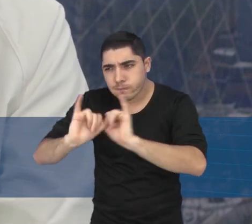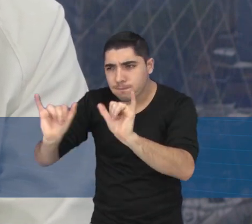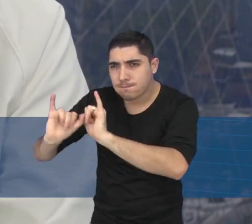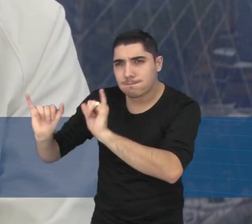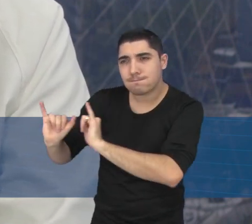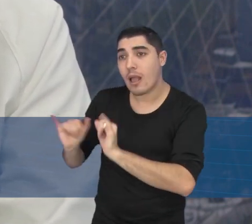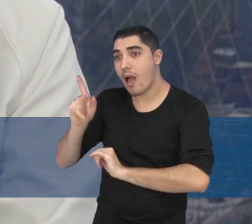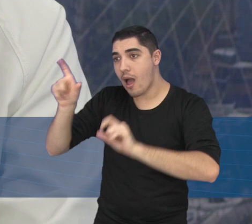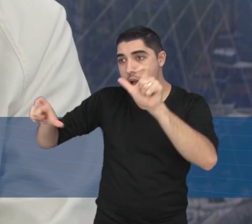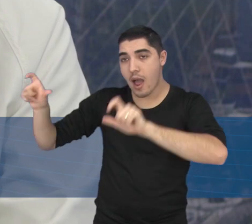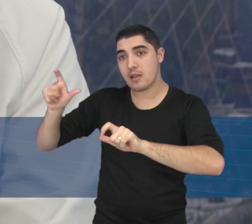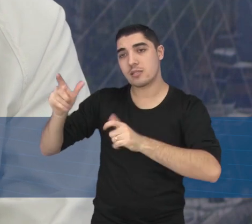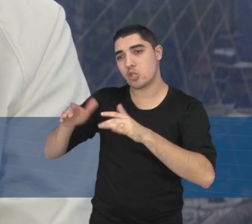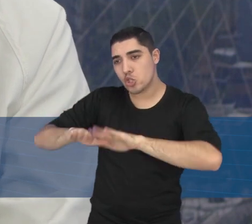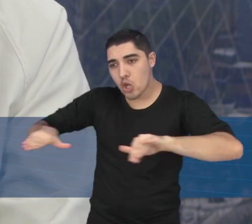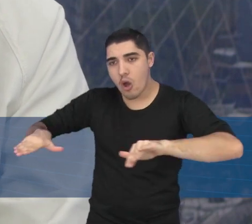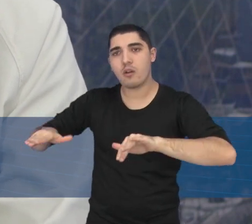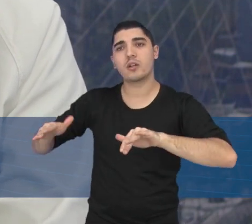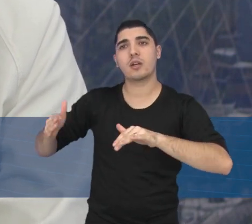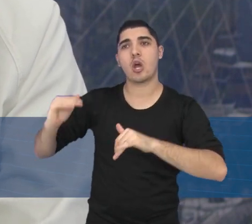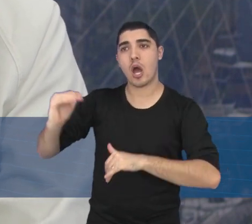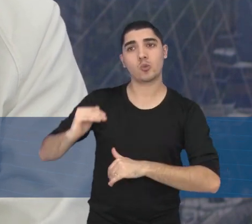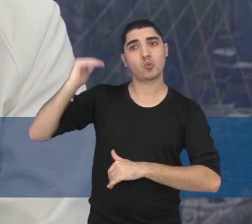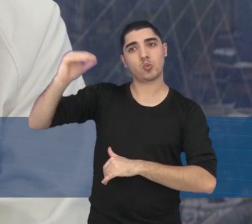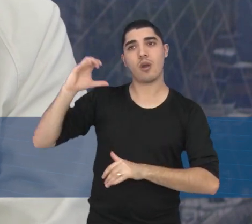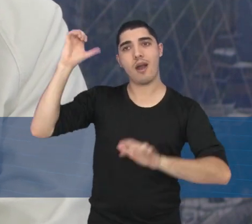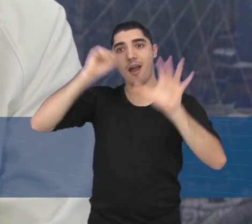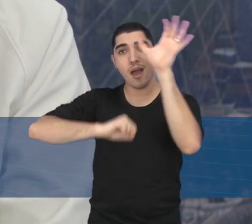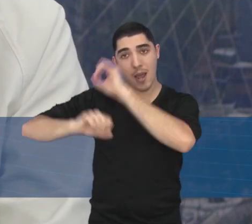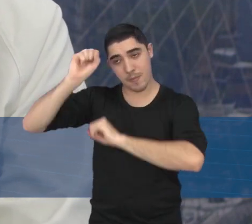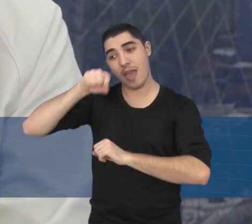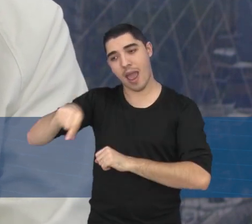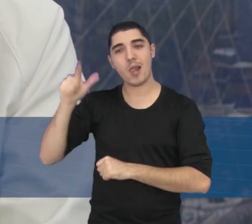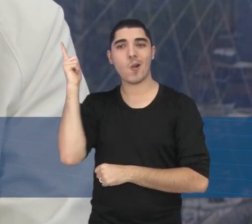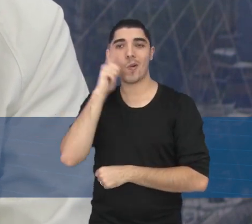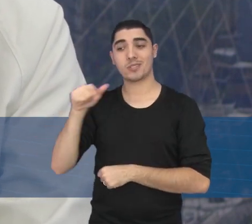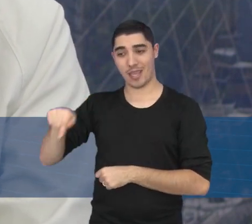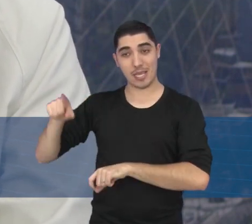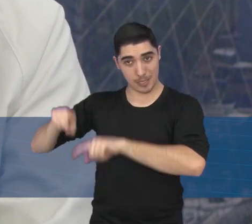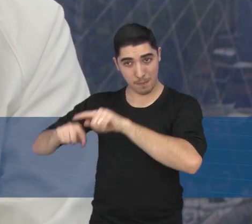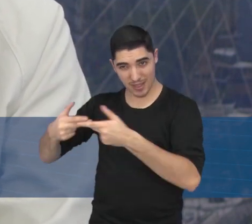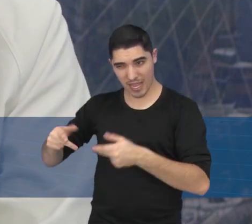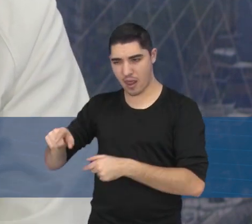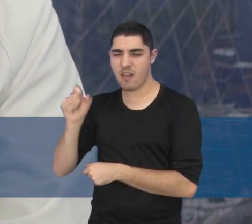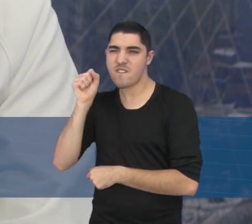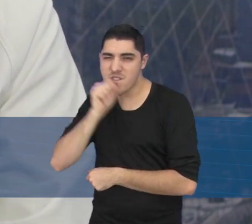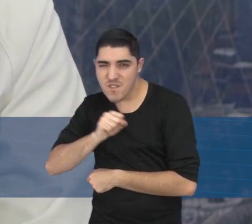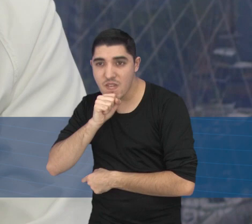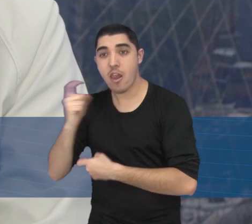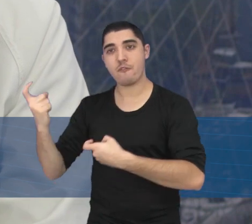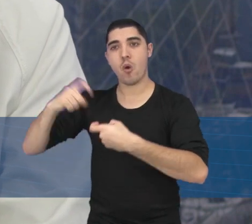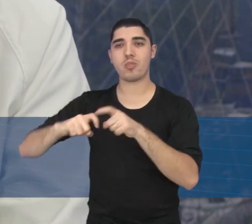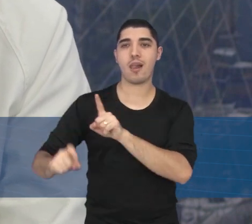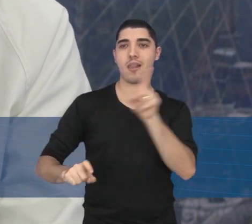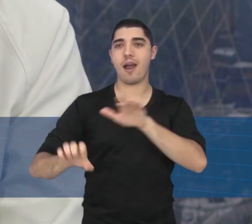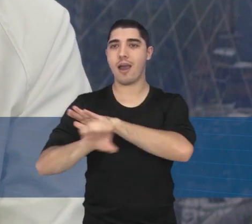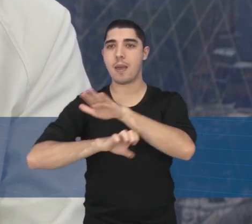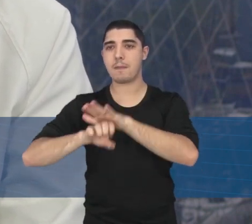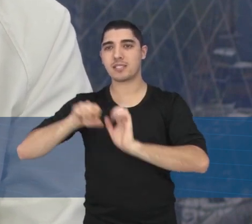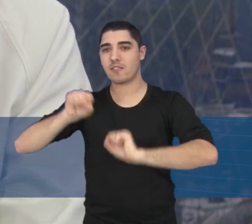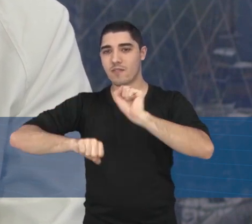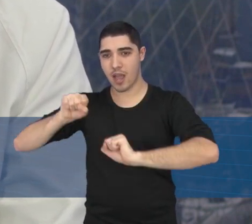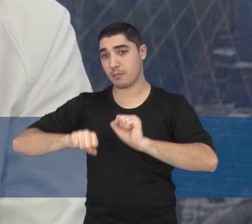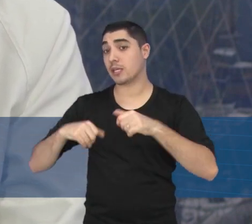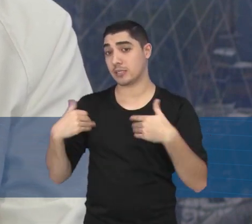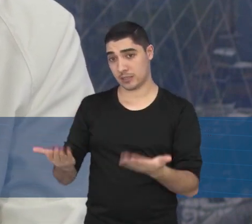poder receber a parte da volta dos equipamentos. Hoje é um mistério, até às vezes, como você falou, a gente